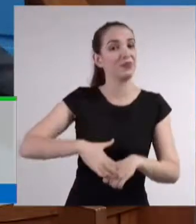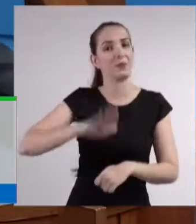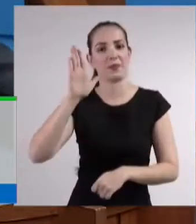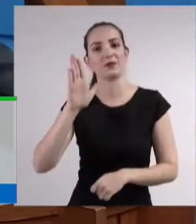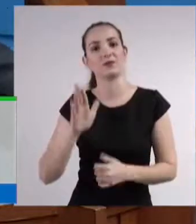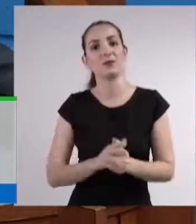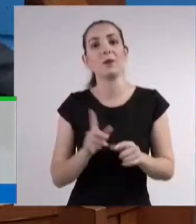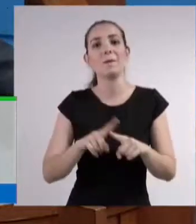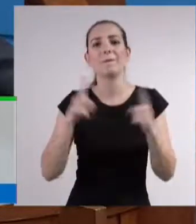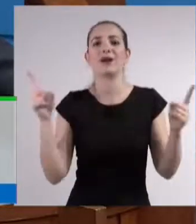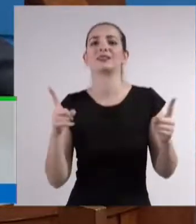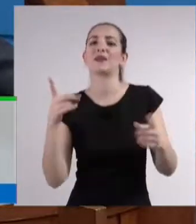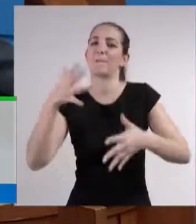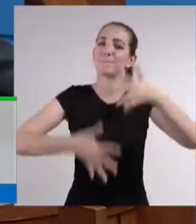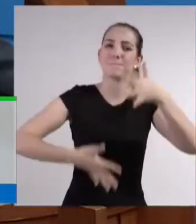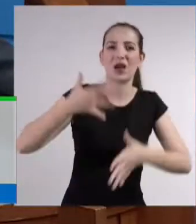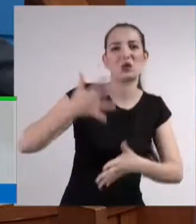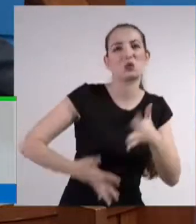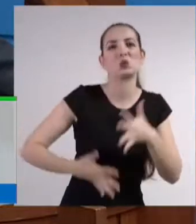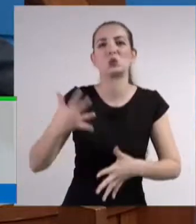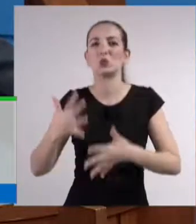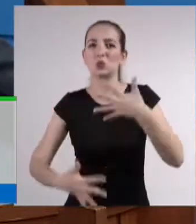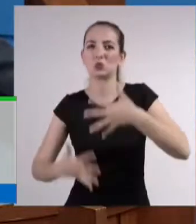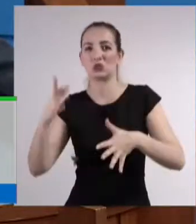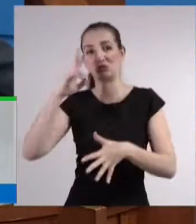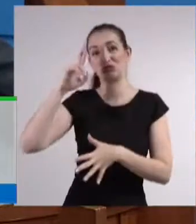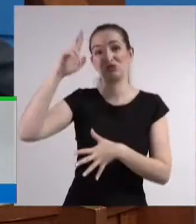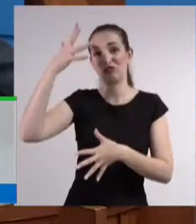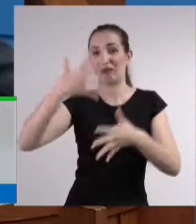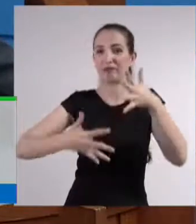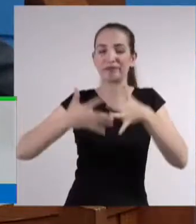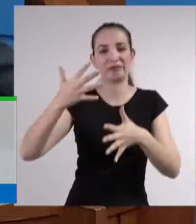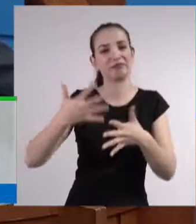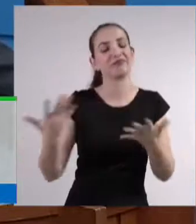com os desmandos, infelizmente, deixa a desejar.